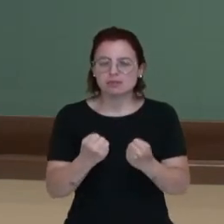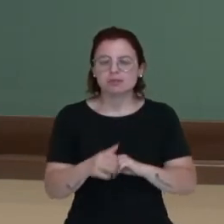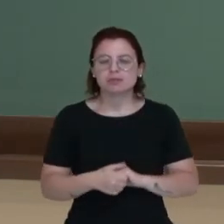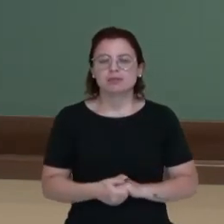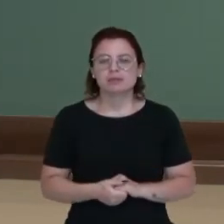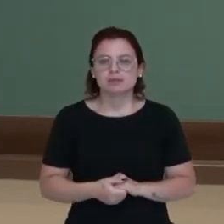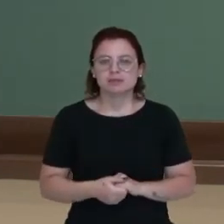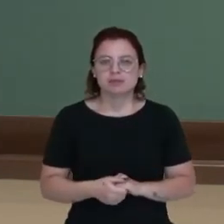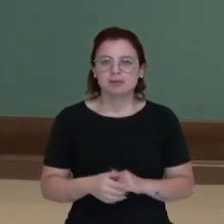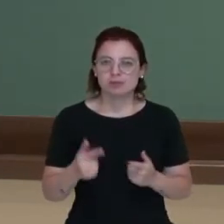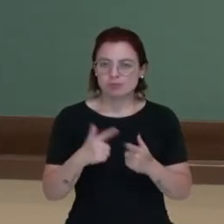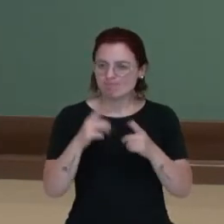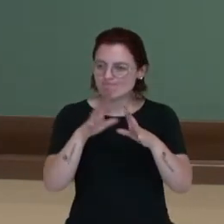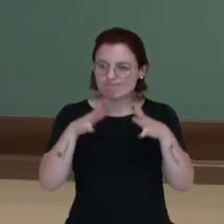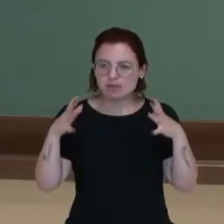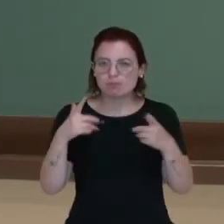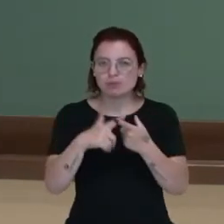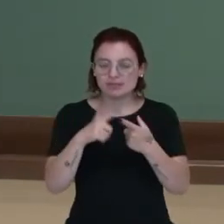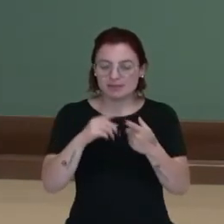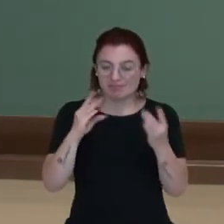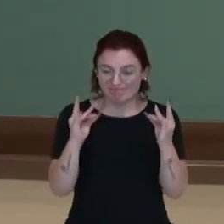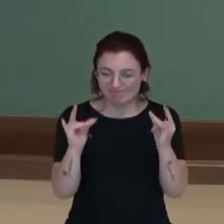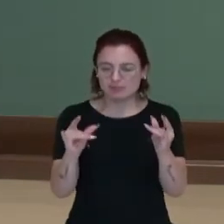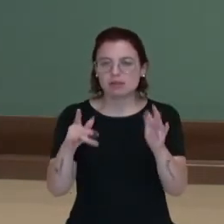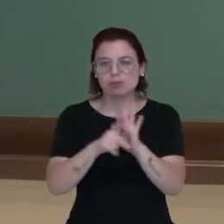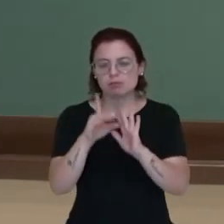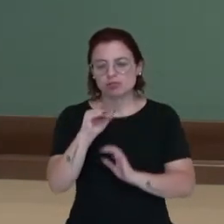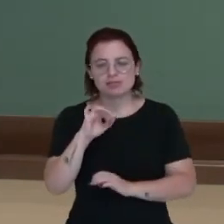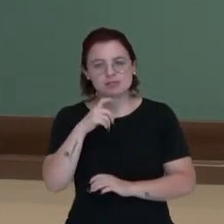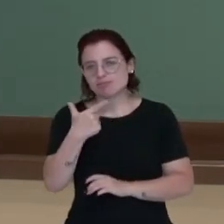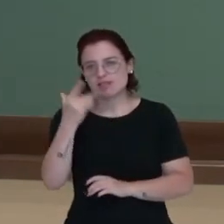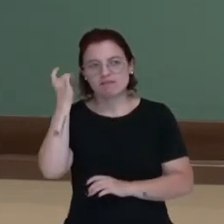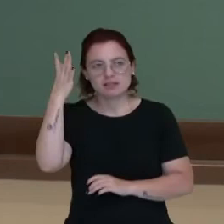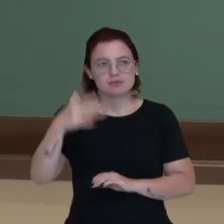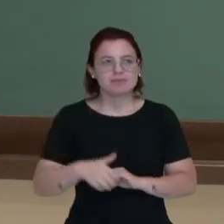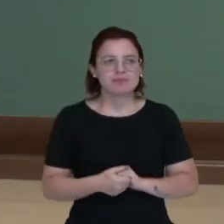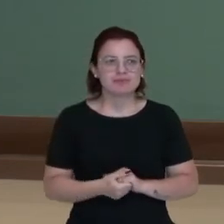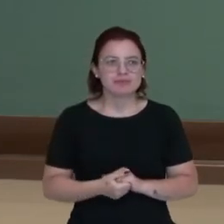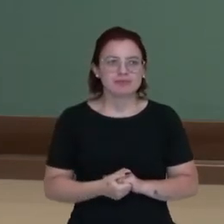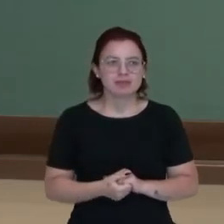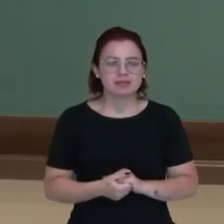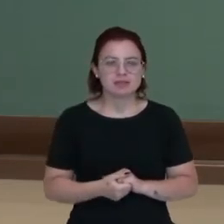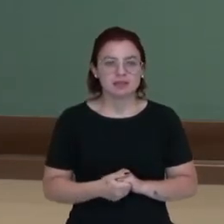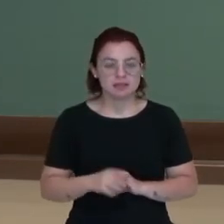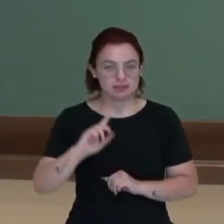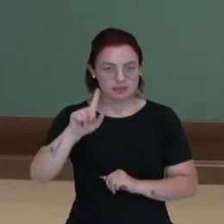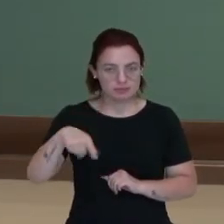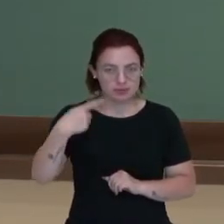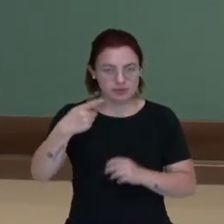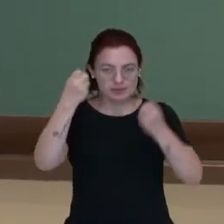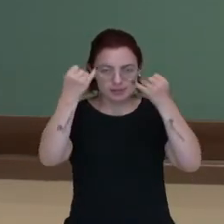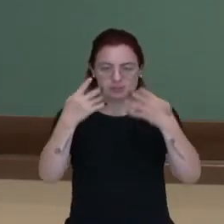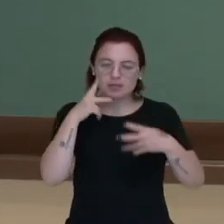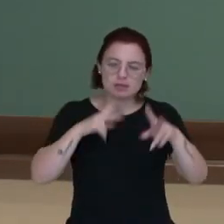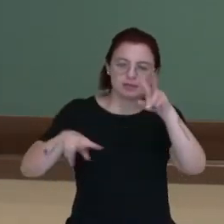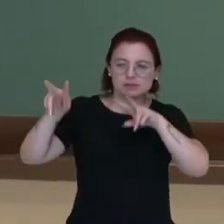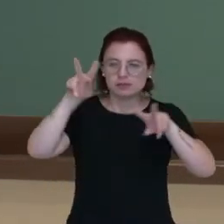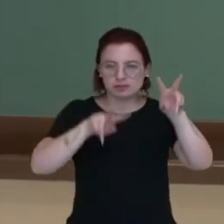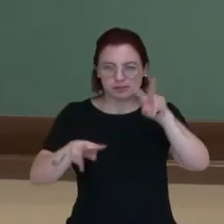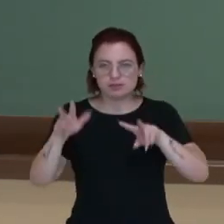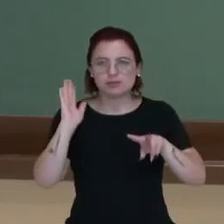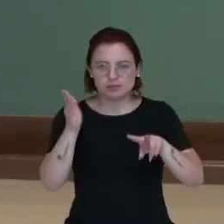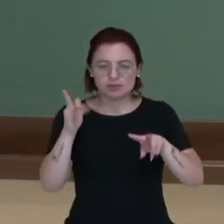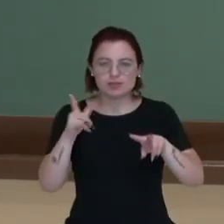pressão, porque para queimar o diesel não é fácil. Então, observe aqui, depois desta análise aqui,